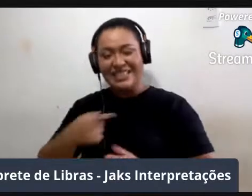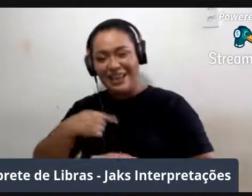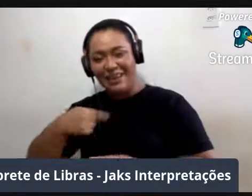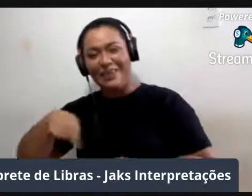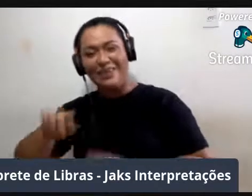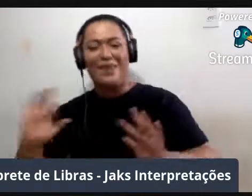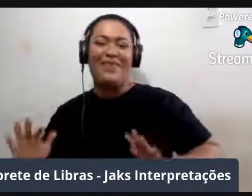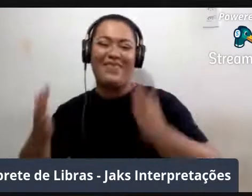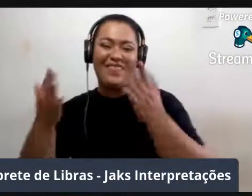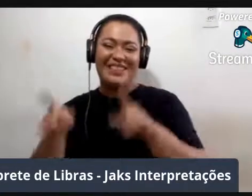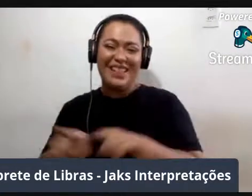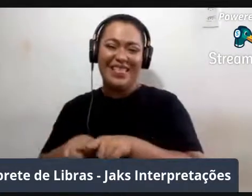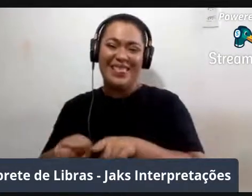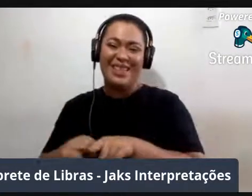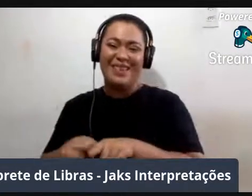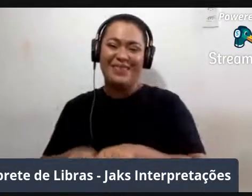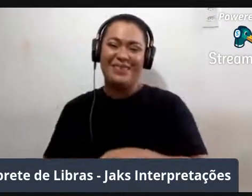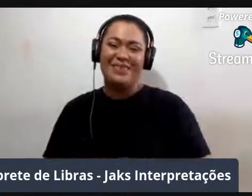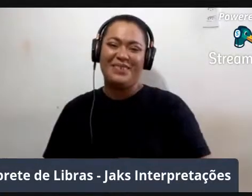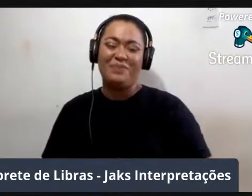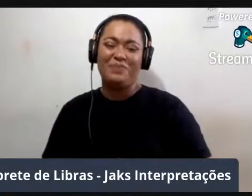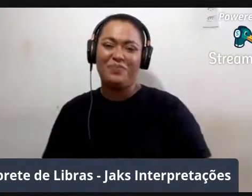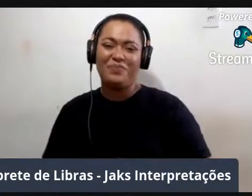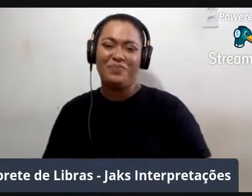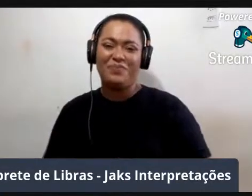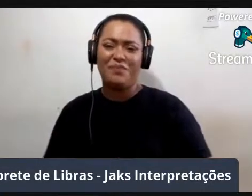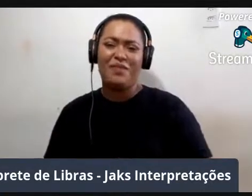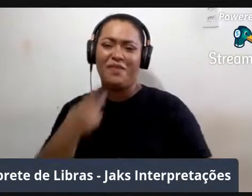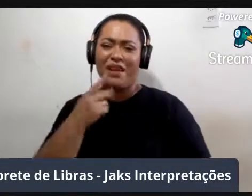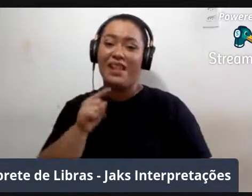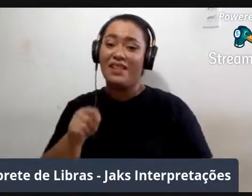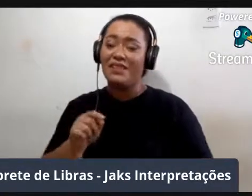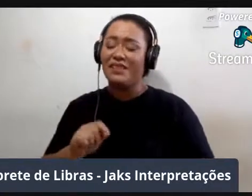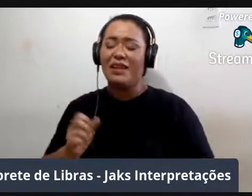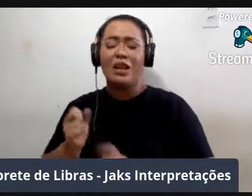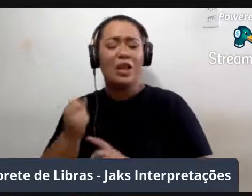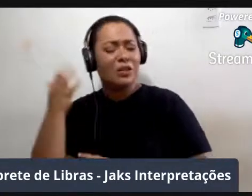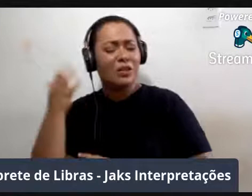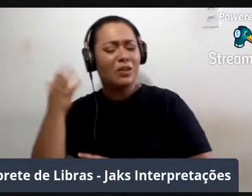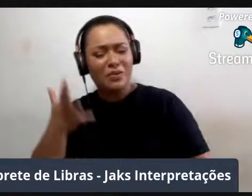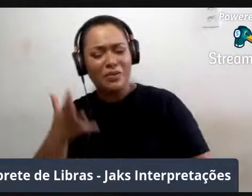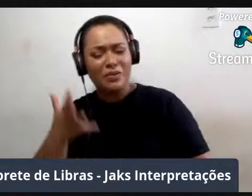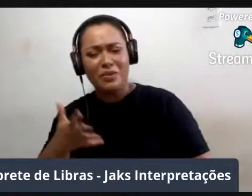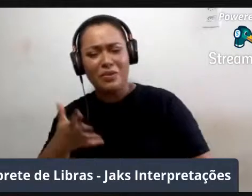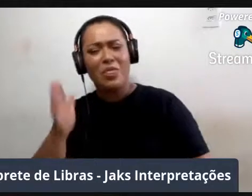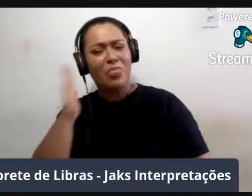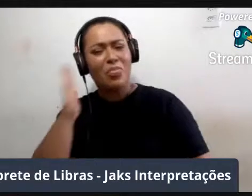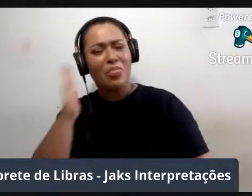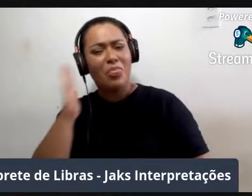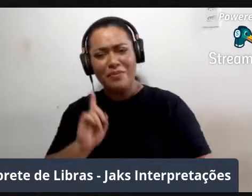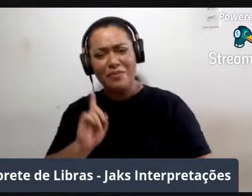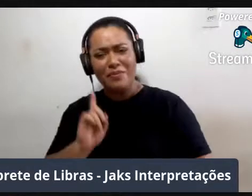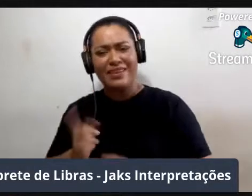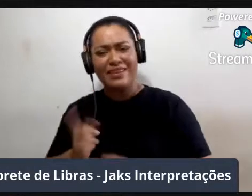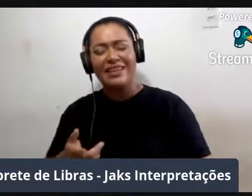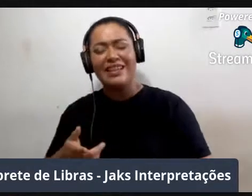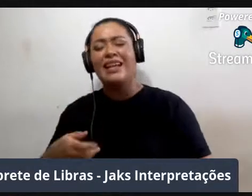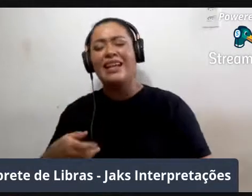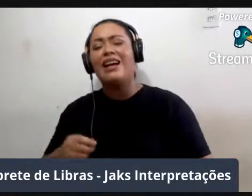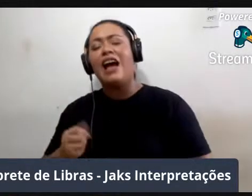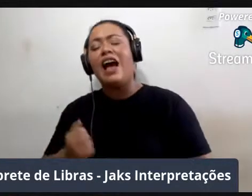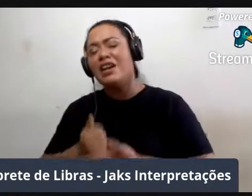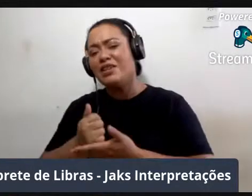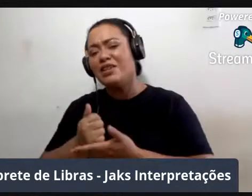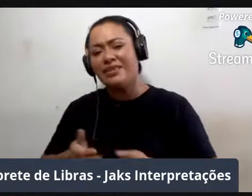você é uma mulher que não dorme, né? Ou está na corrida, ou tá nas obrigações, ou está atrás de menino, de